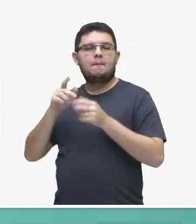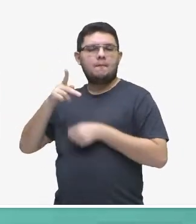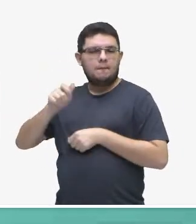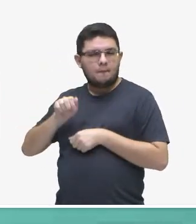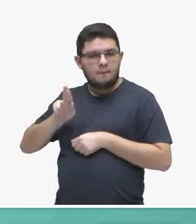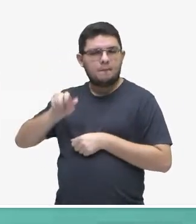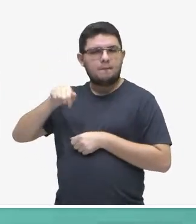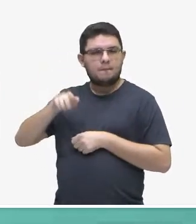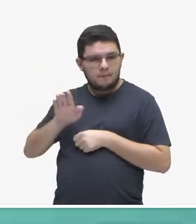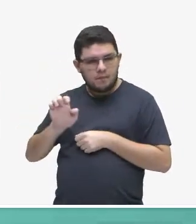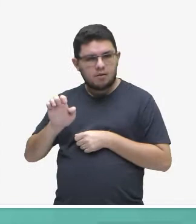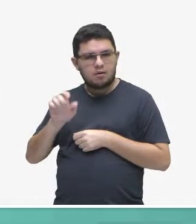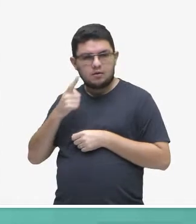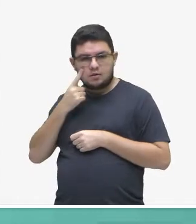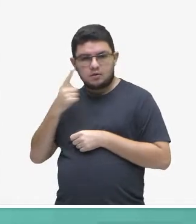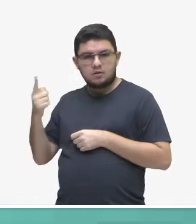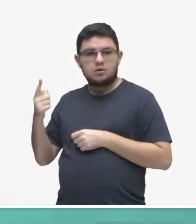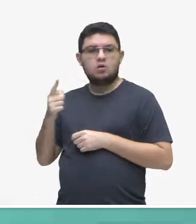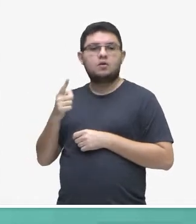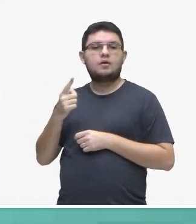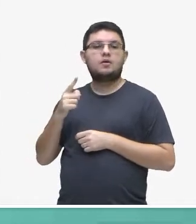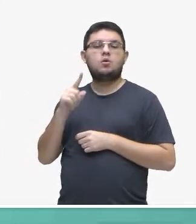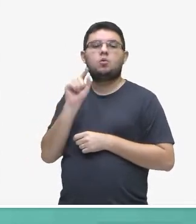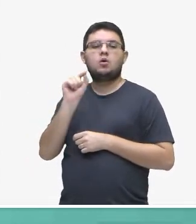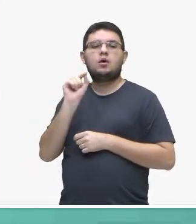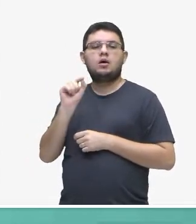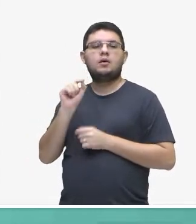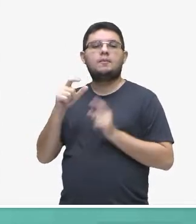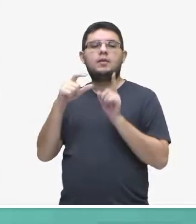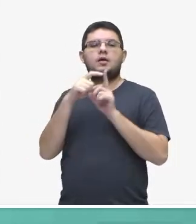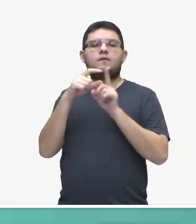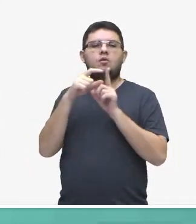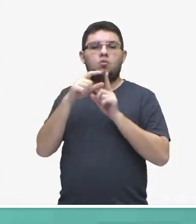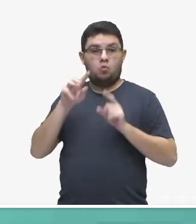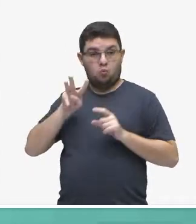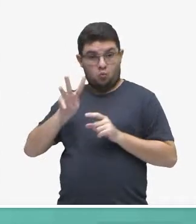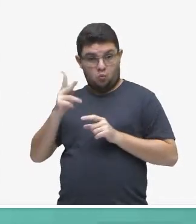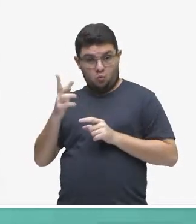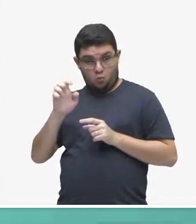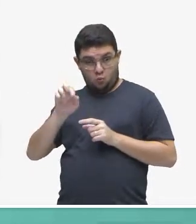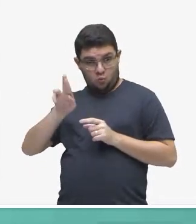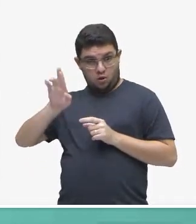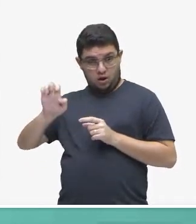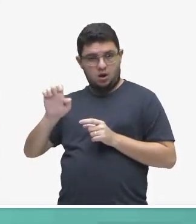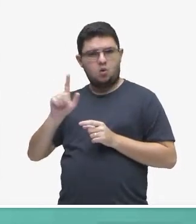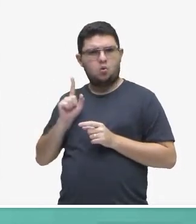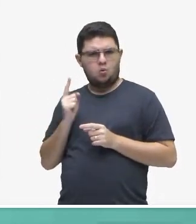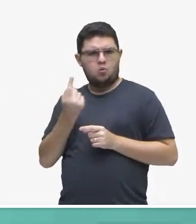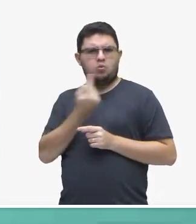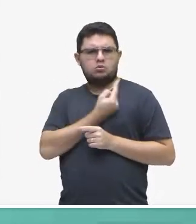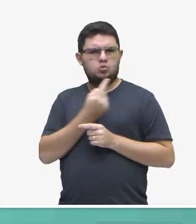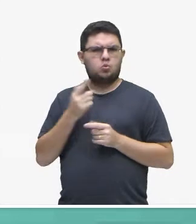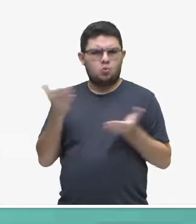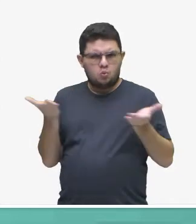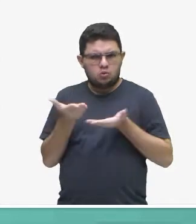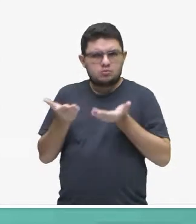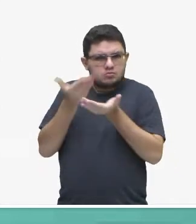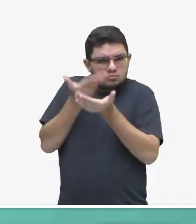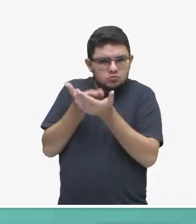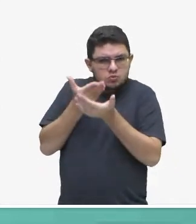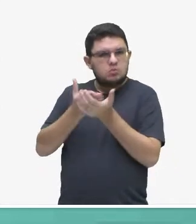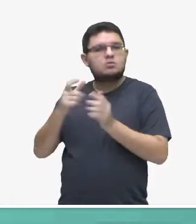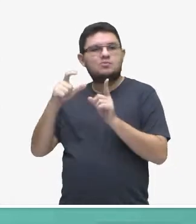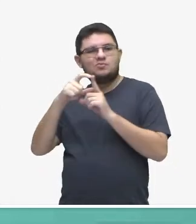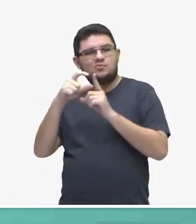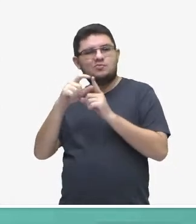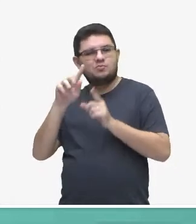essa palavrinha aí, where, nós vamos falar muito dela hoje. Então, memorizem já essa função que está aparecendo